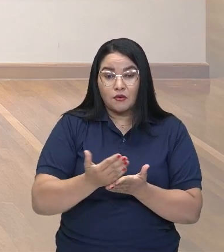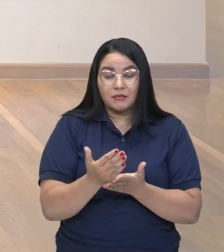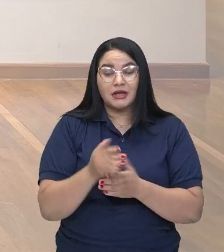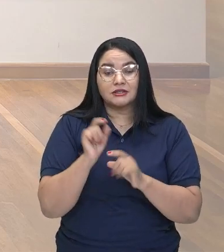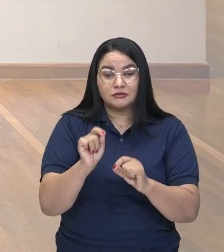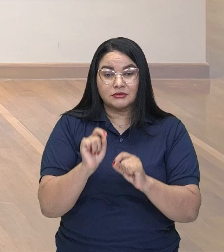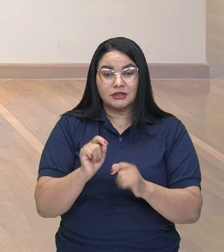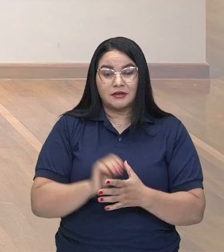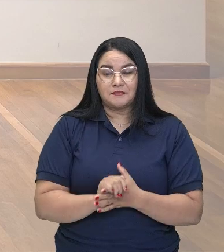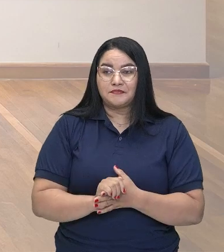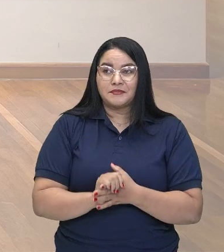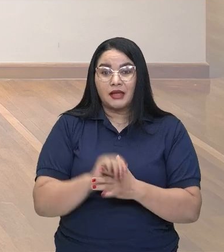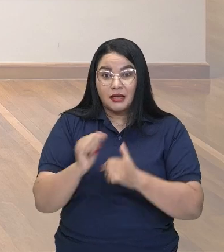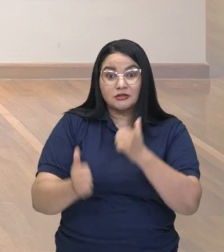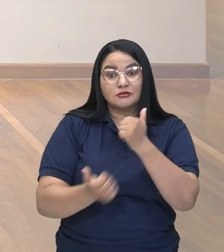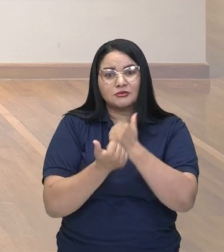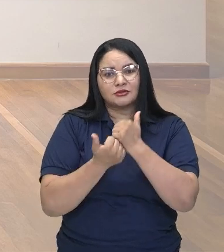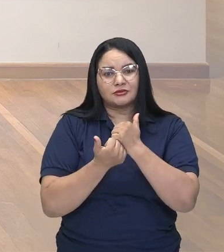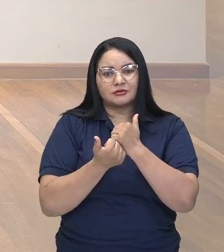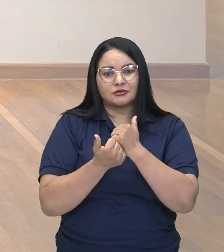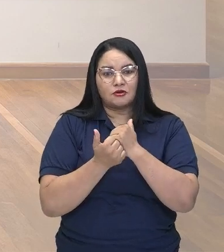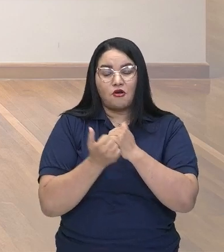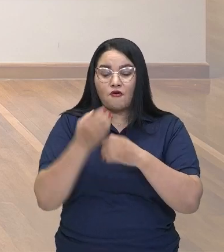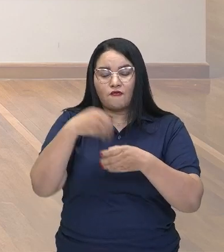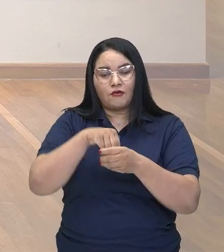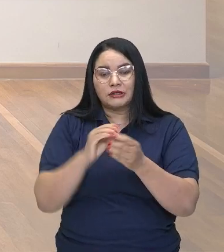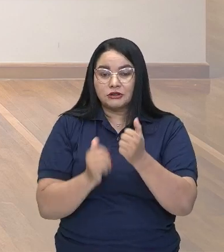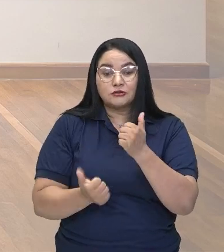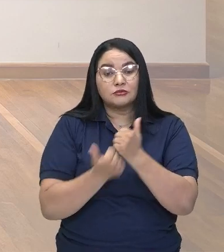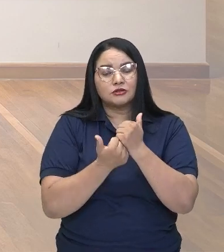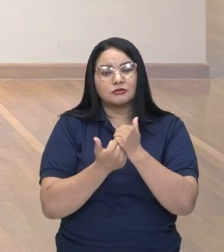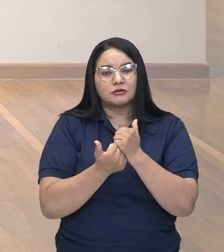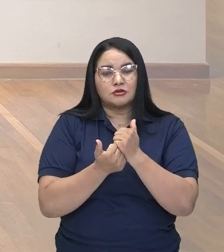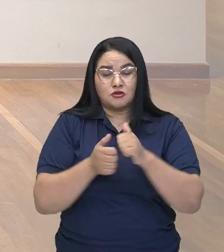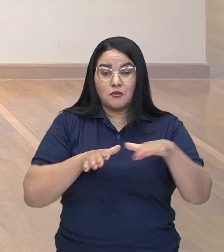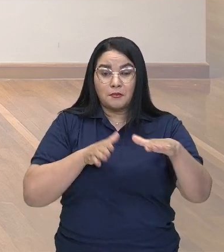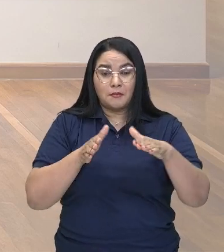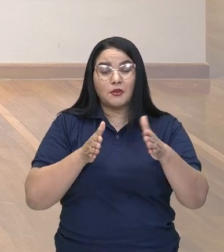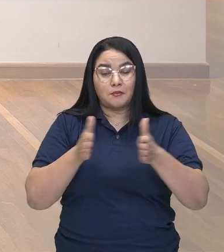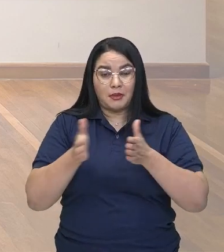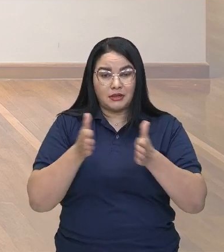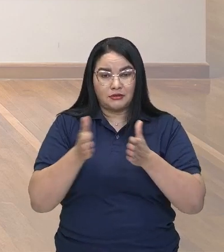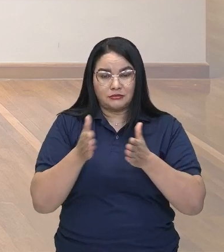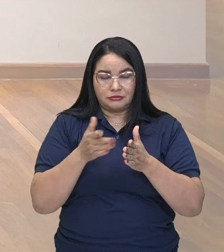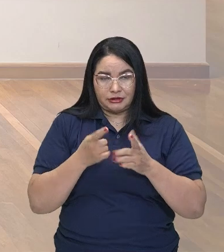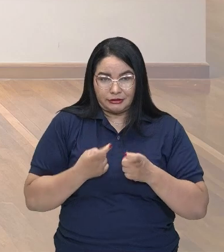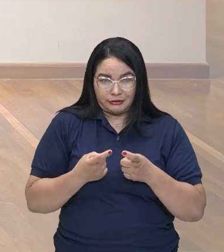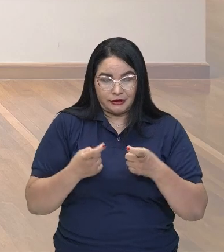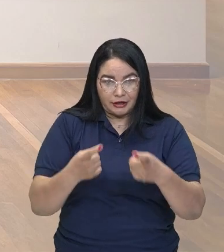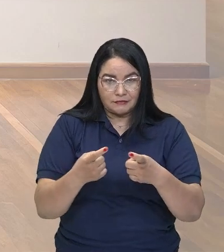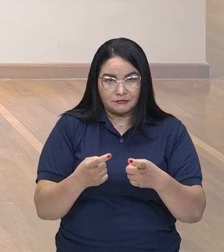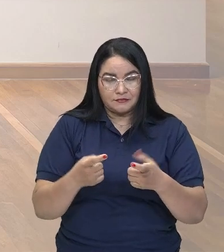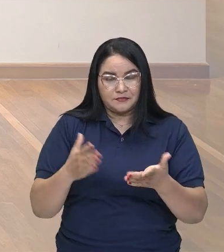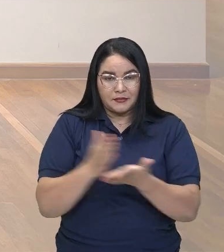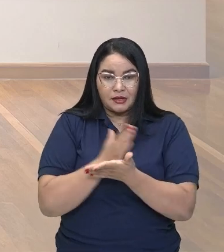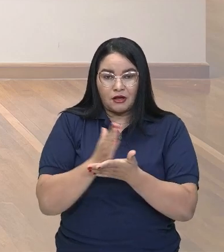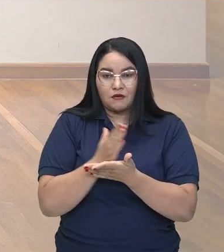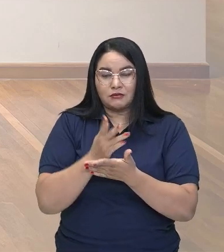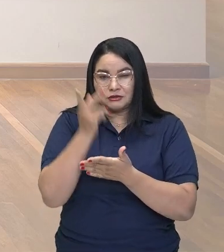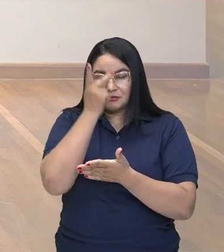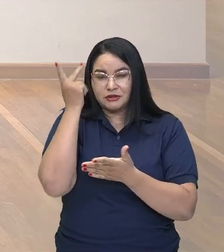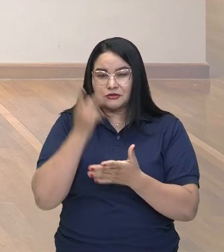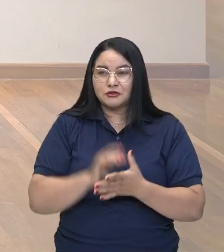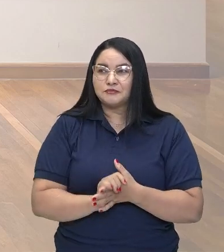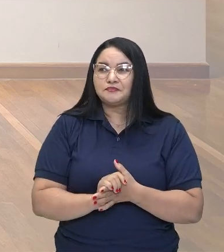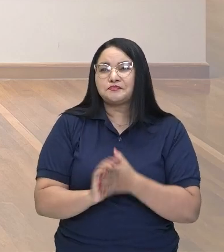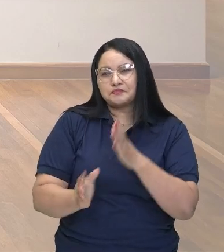substituição de importação, em que, como durante a guerra os países produtores aí que forneciam mercadoria